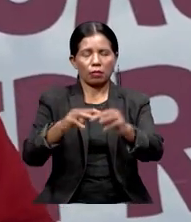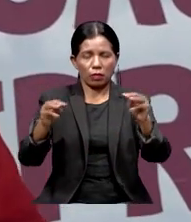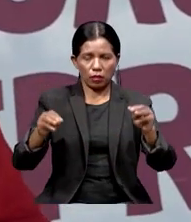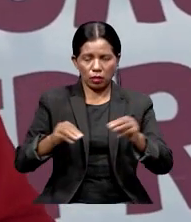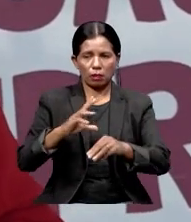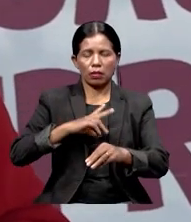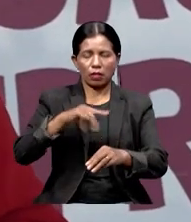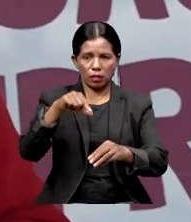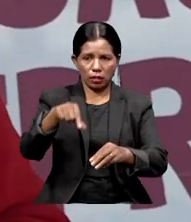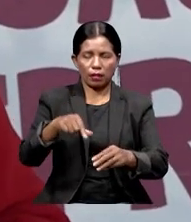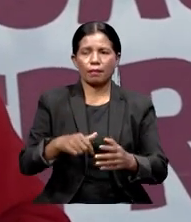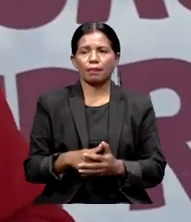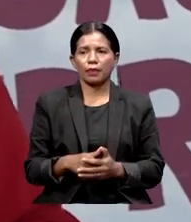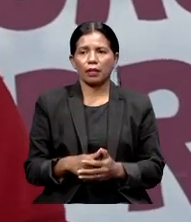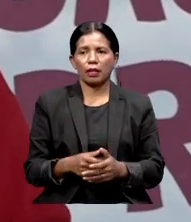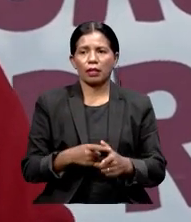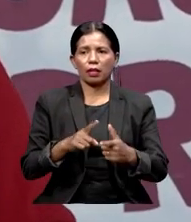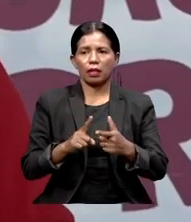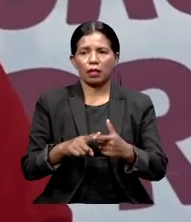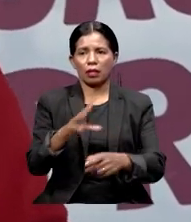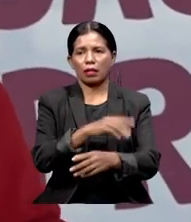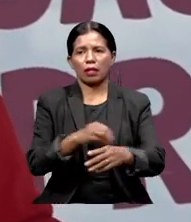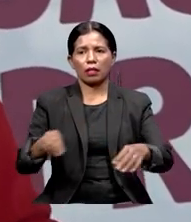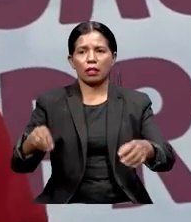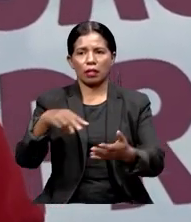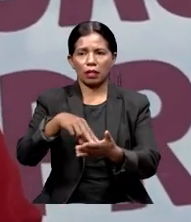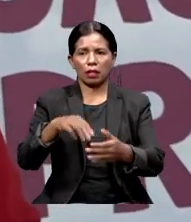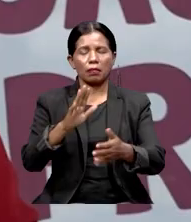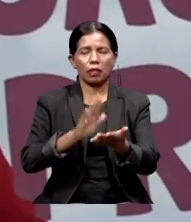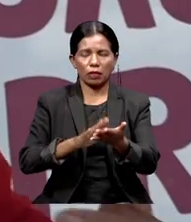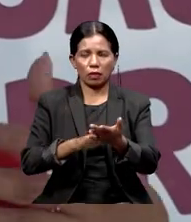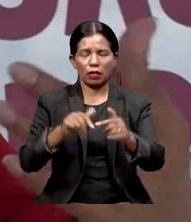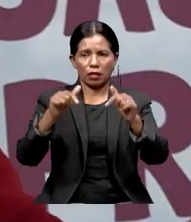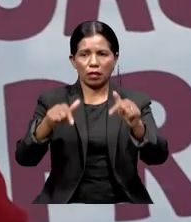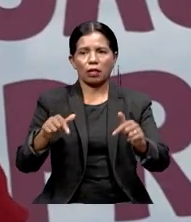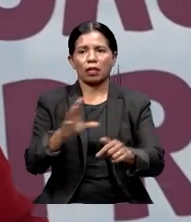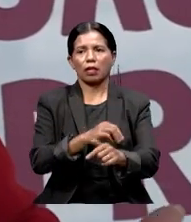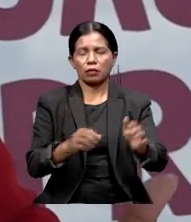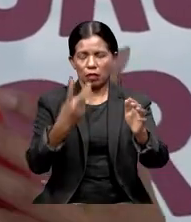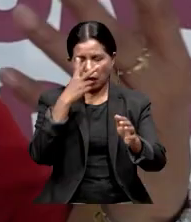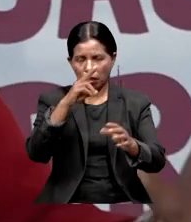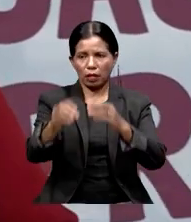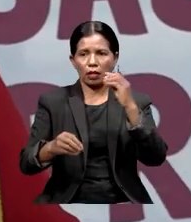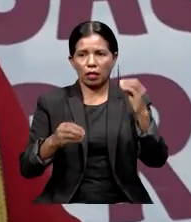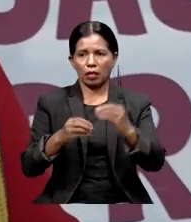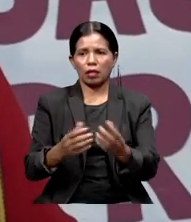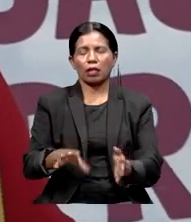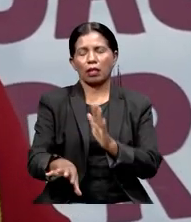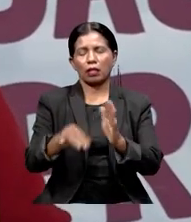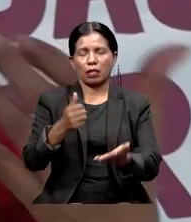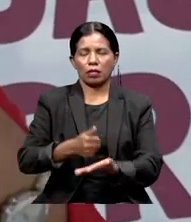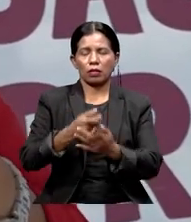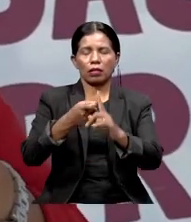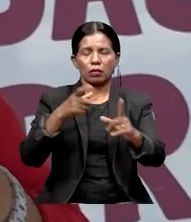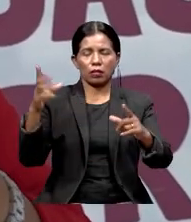mulai tiba namus kongres usah lebih ke sistemnya sekolah usah lebih ke sistemnya atau saya sasin que é a facilidade de ser a entrega